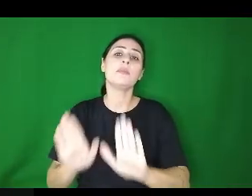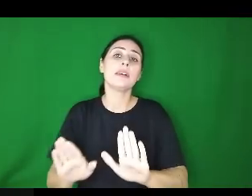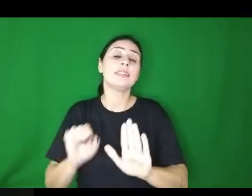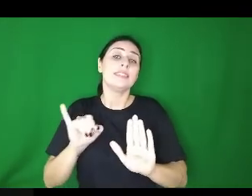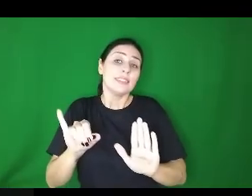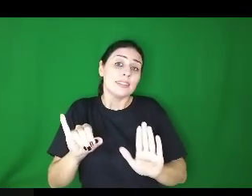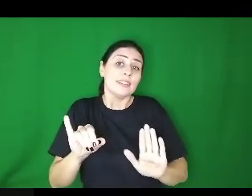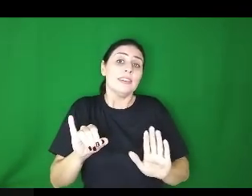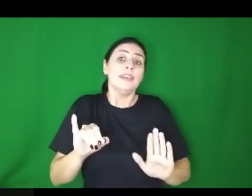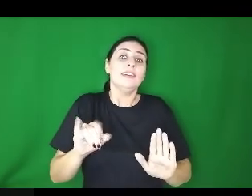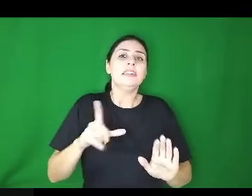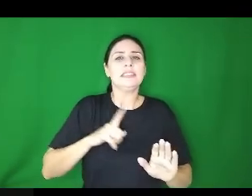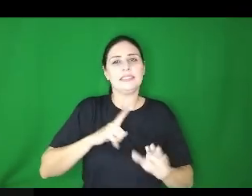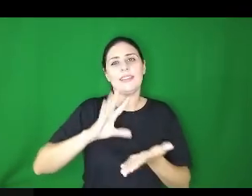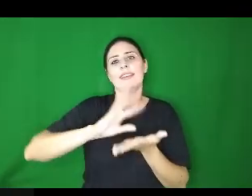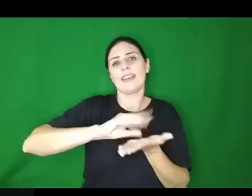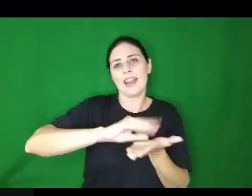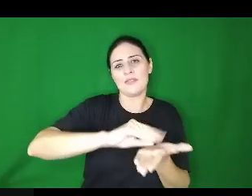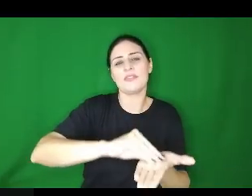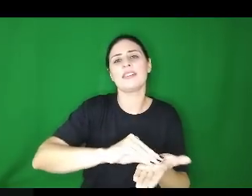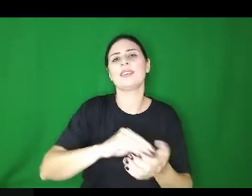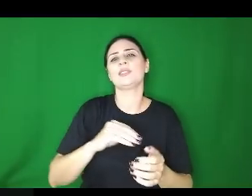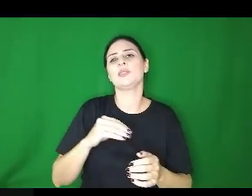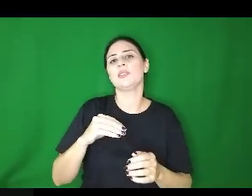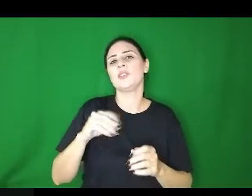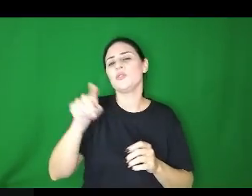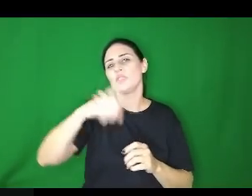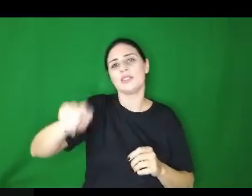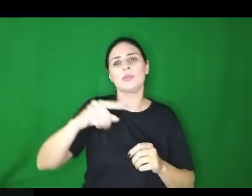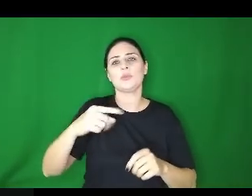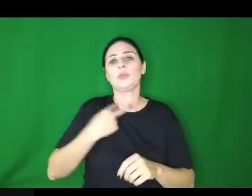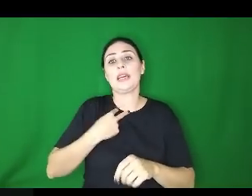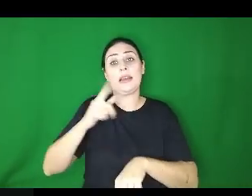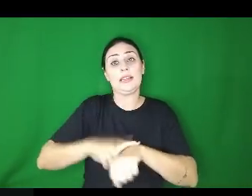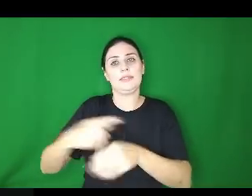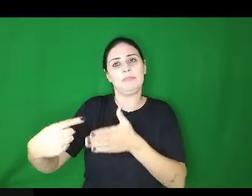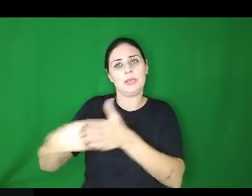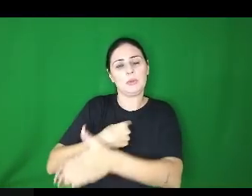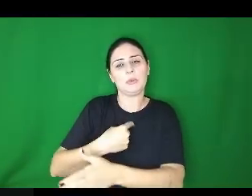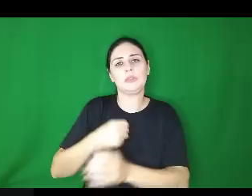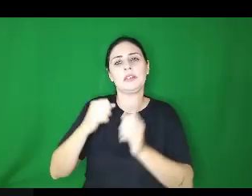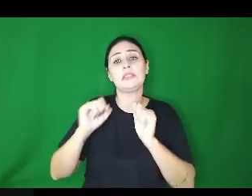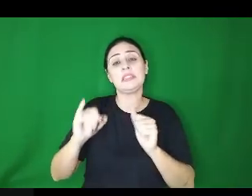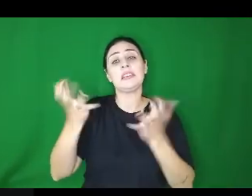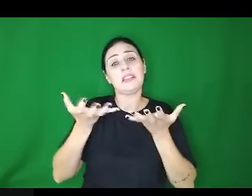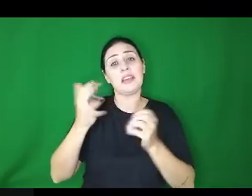aqui, encerro com um trechinho de uma música que eu gosto muito, que eu gostaria de colocar, Lenine e Marta, porque, assim, para